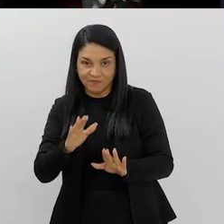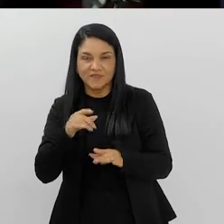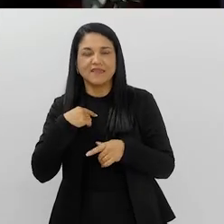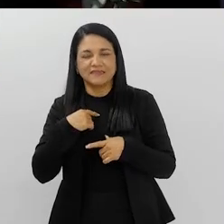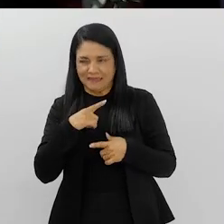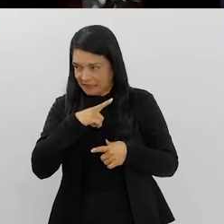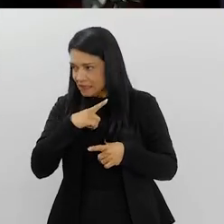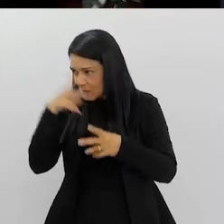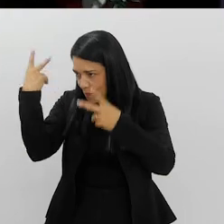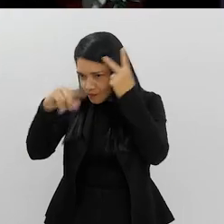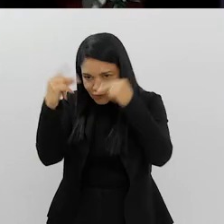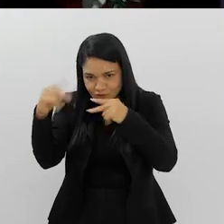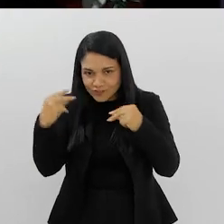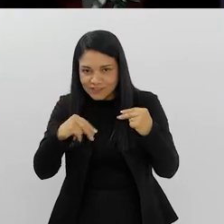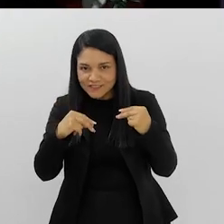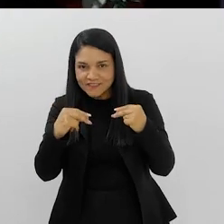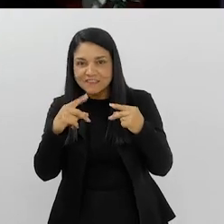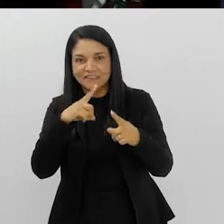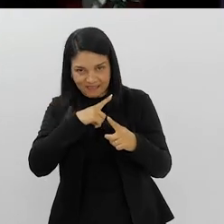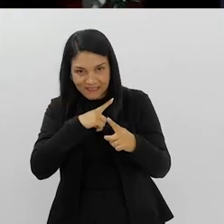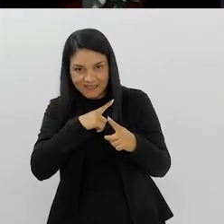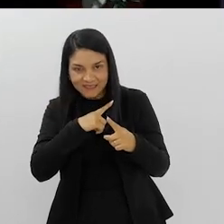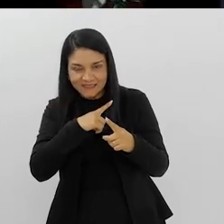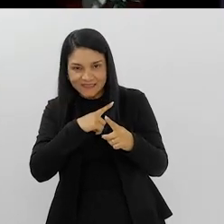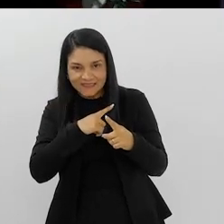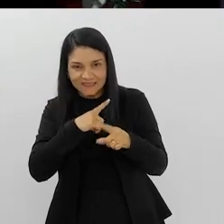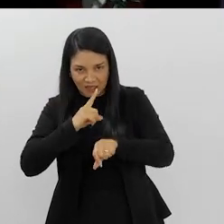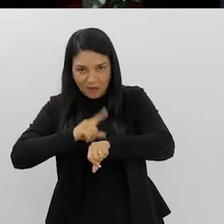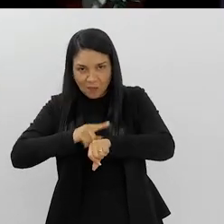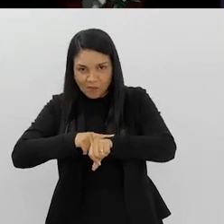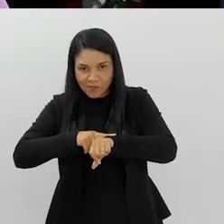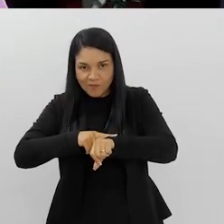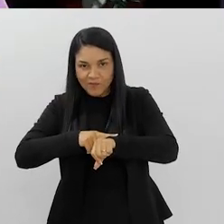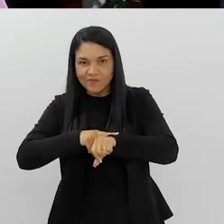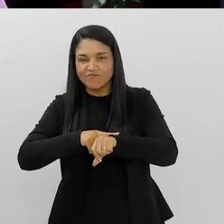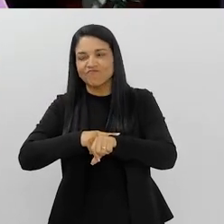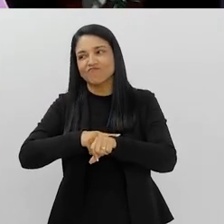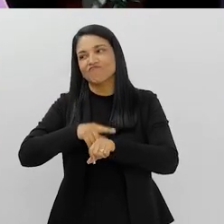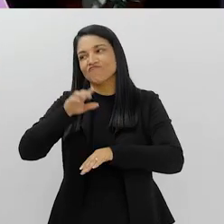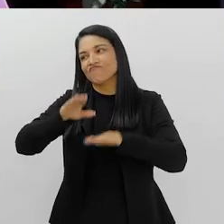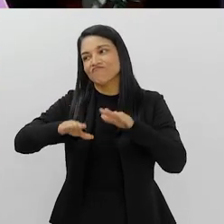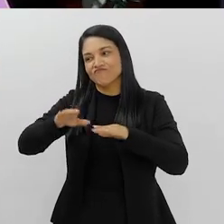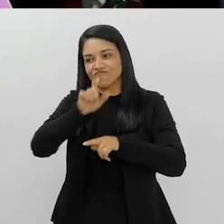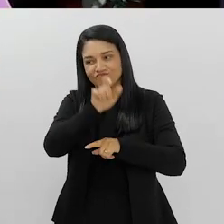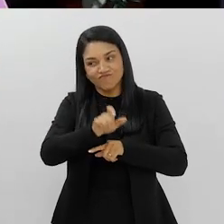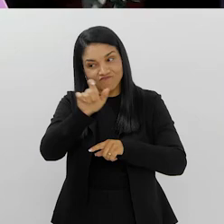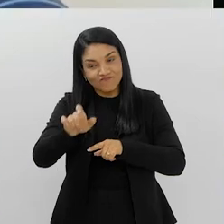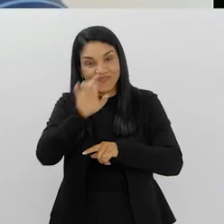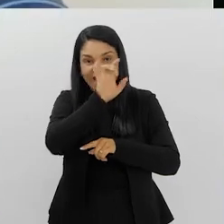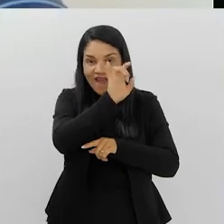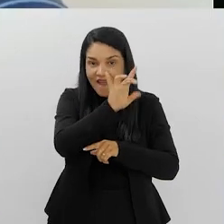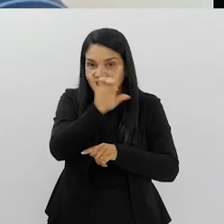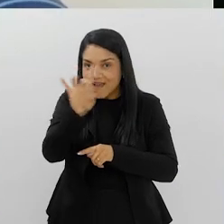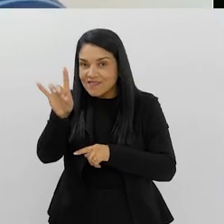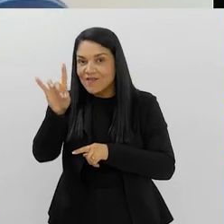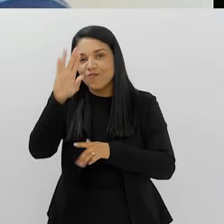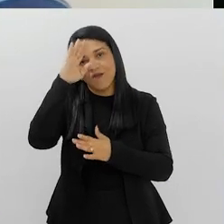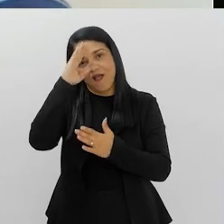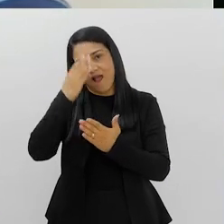acredita. Tem que ter uma mandinga ali, não tem? Tem que ter uma mandinga ali na hora. É, cada um, eu falei, cada